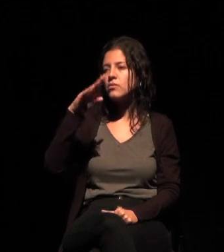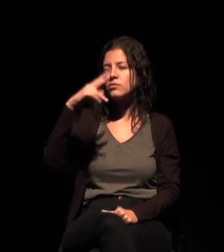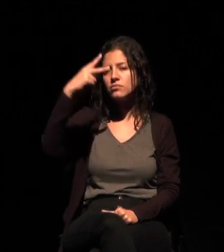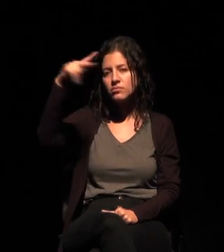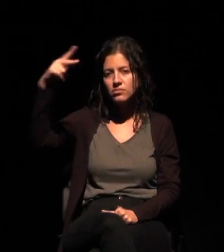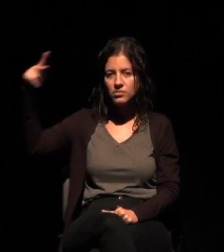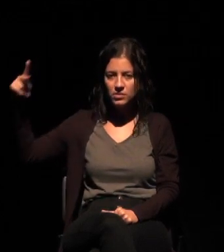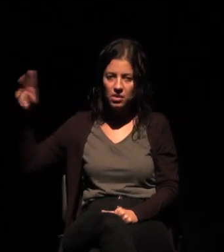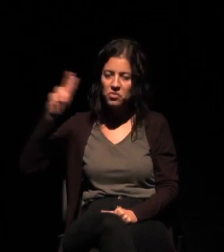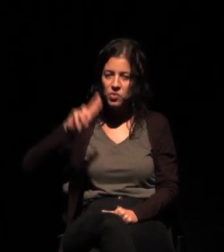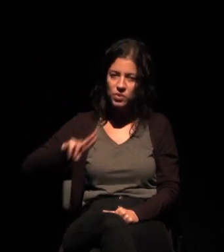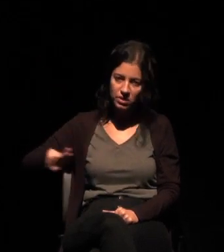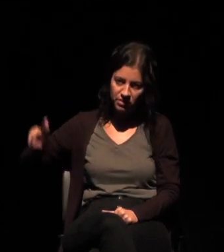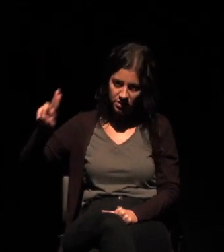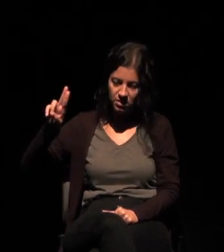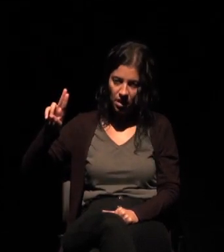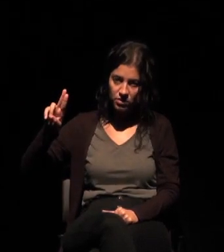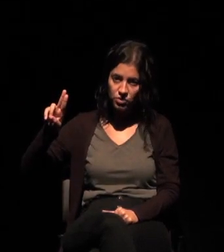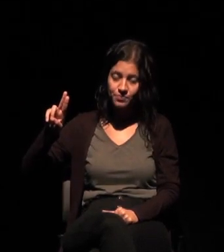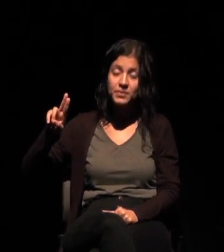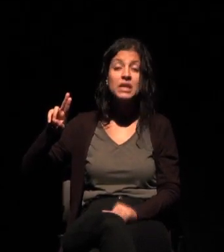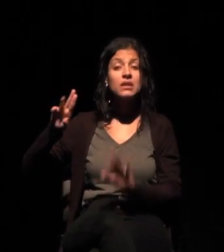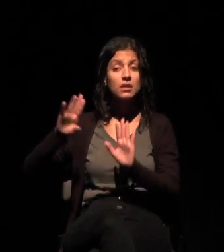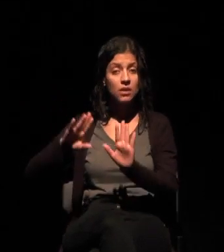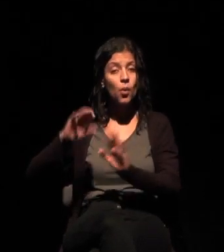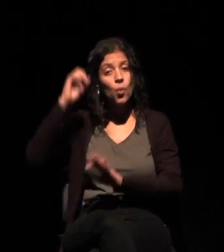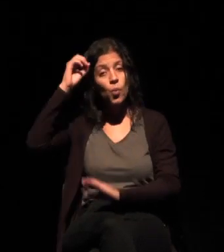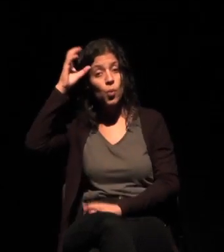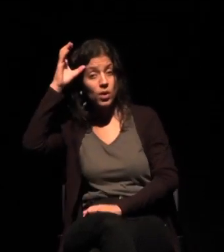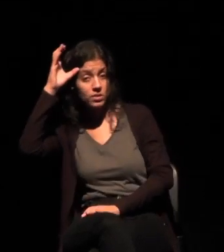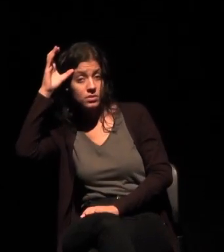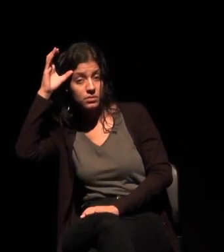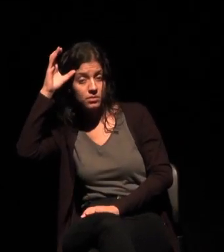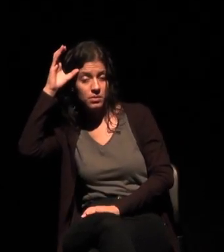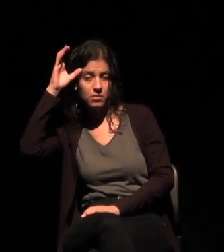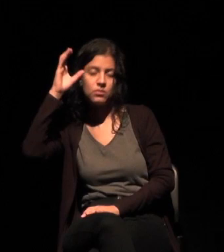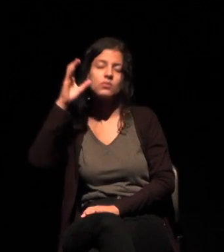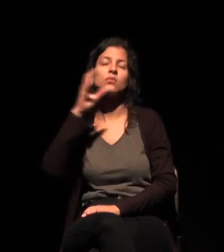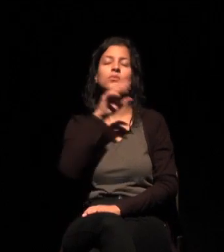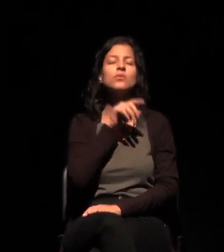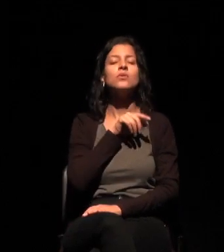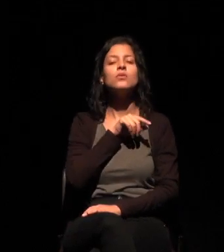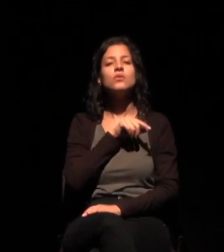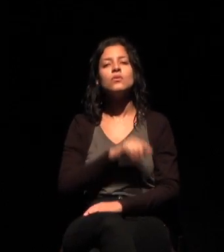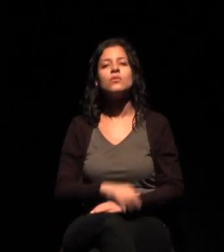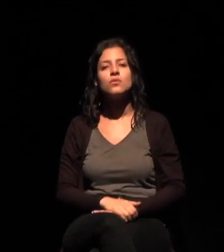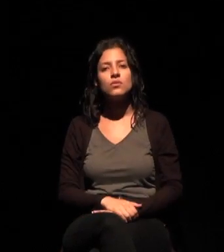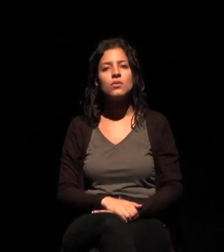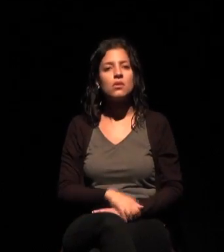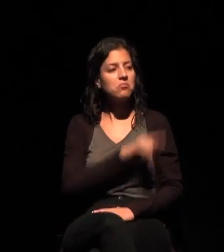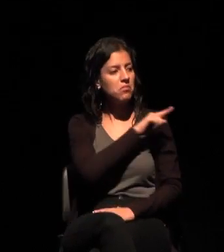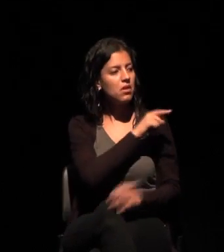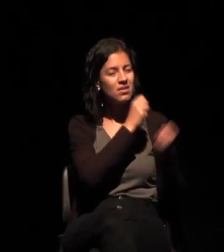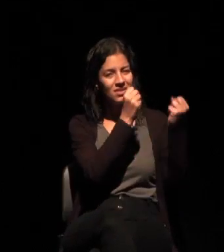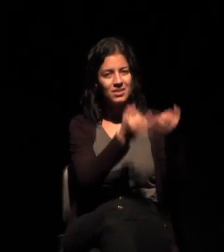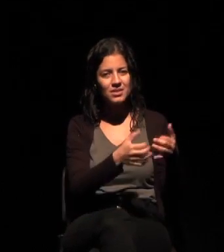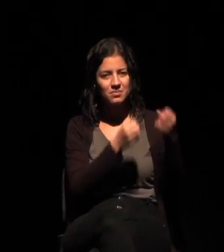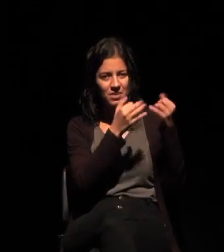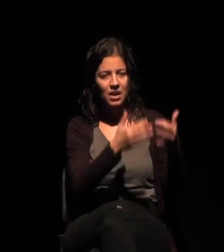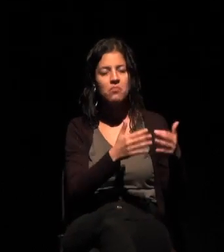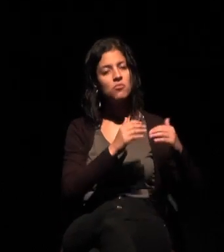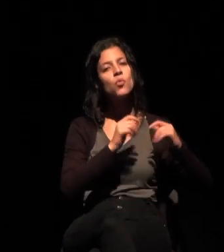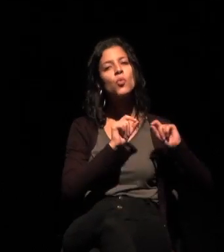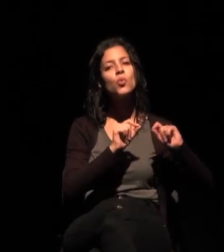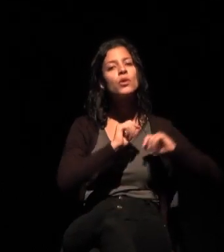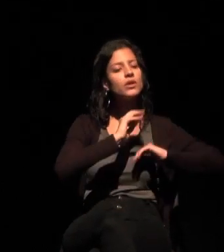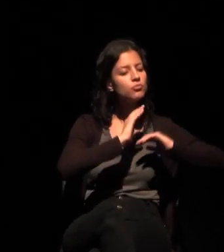de ensino superior é e é forma como eu depois e não só pôde mas sobretudo